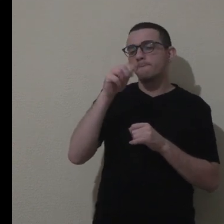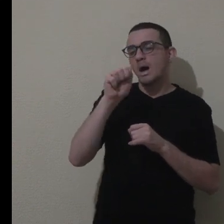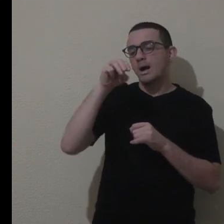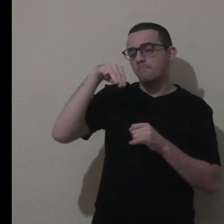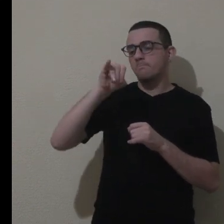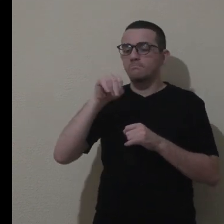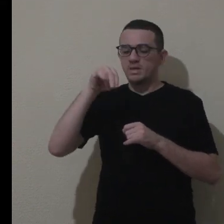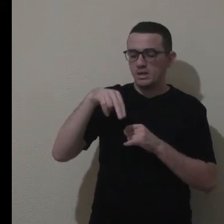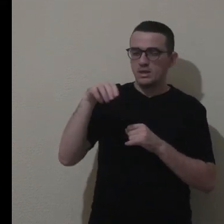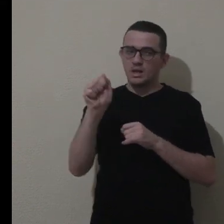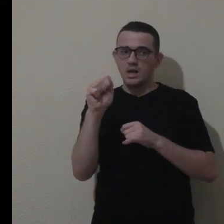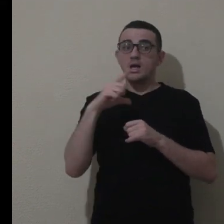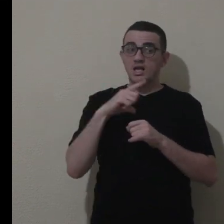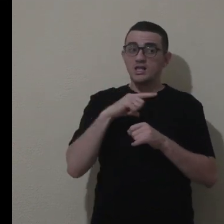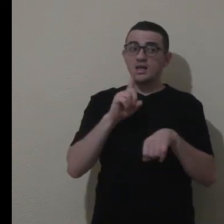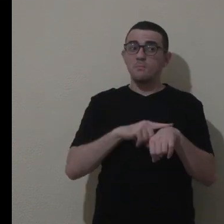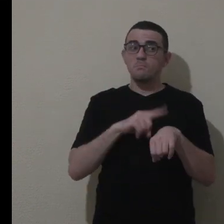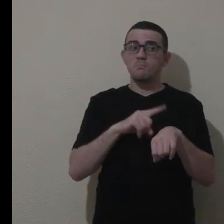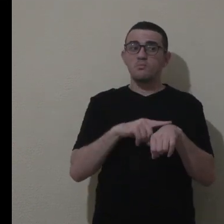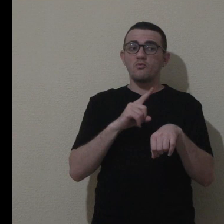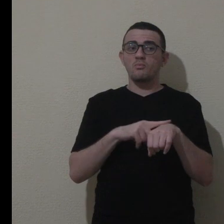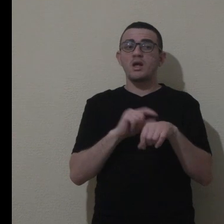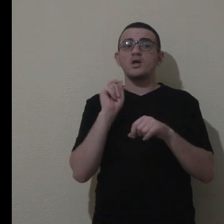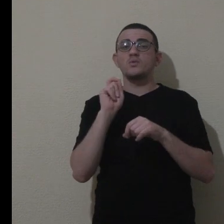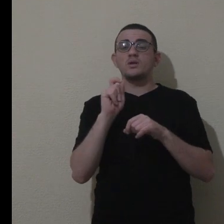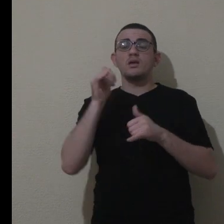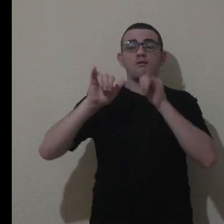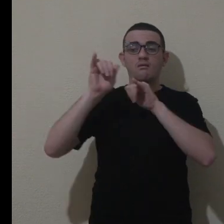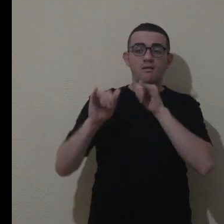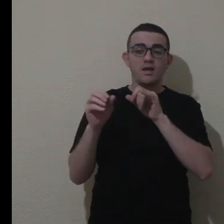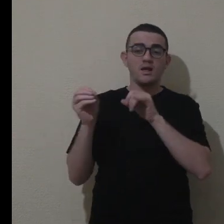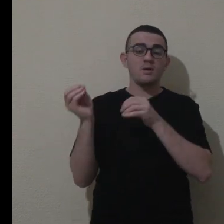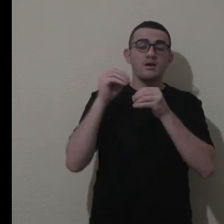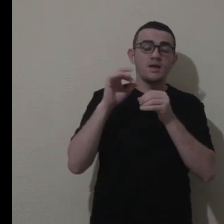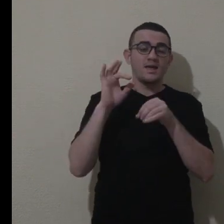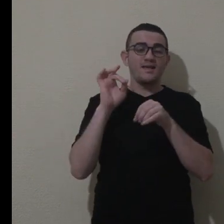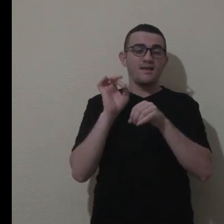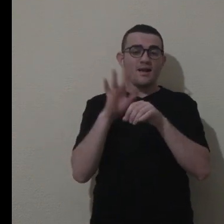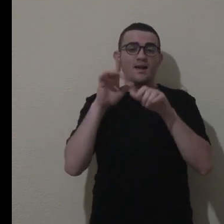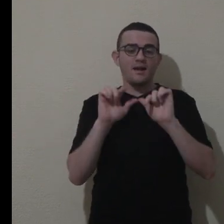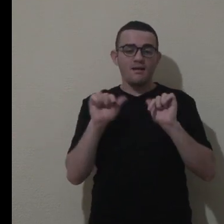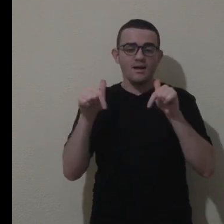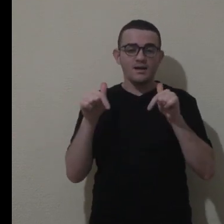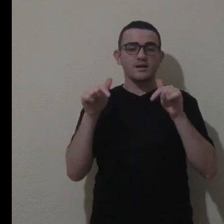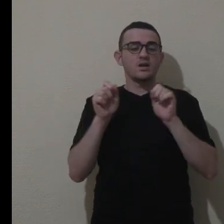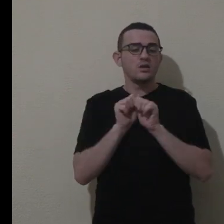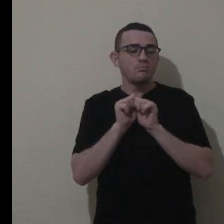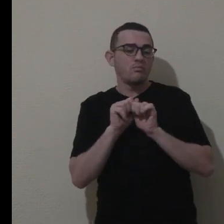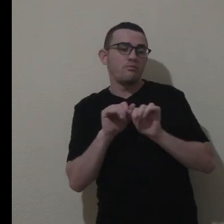E a gente sabe que existem alguns momentos e elementos ou substâncias químicas que ativam e